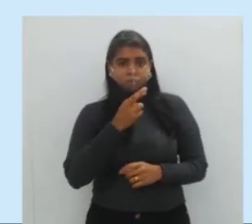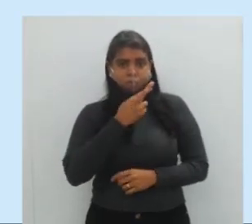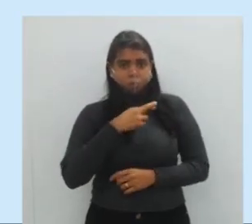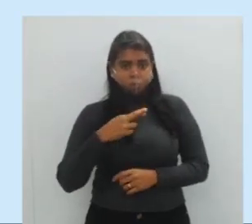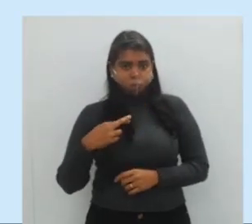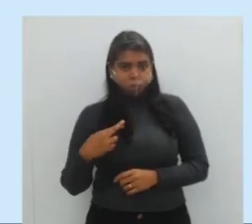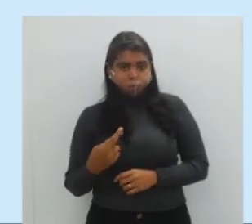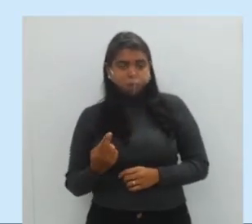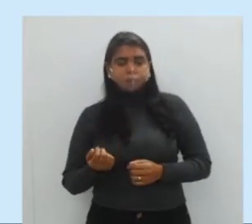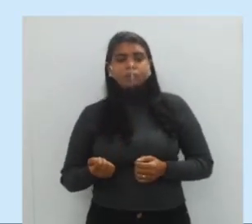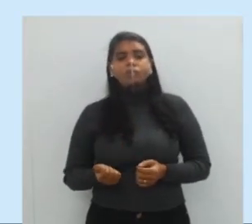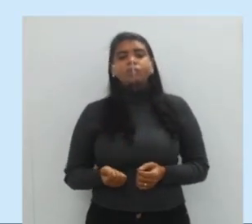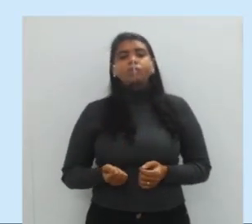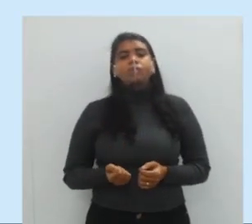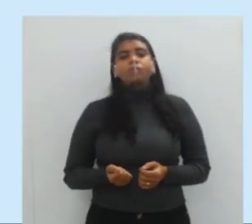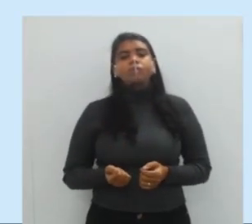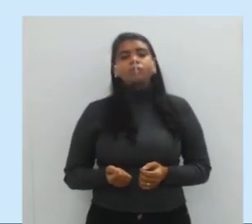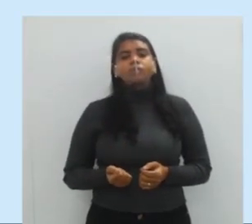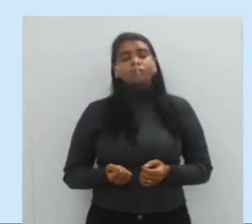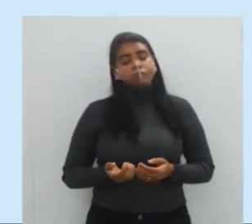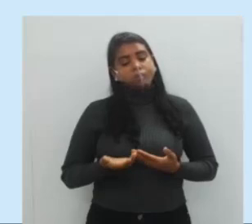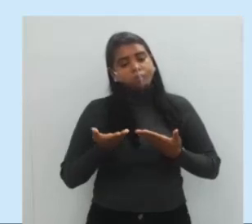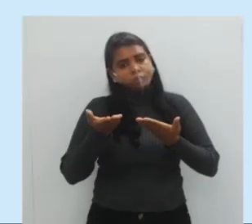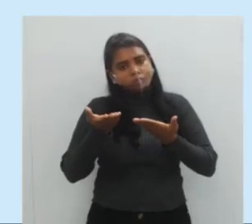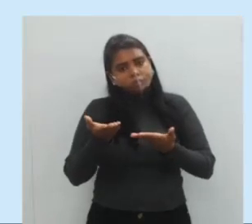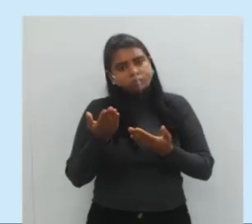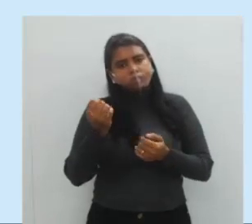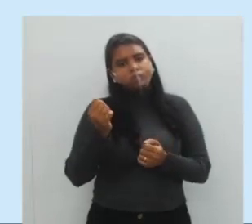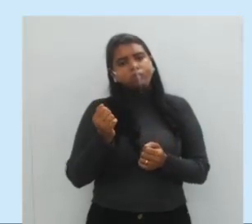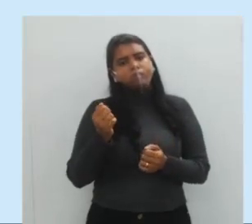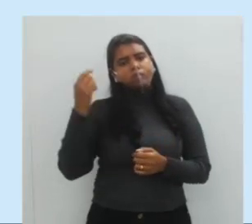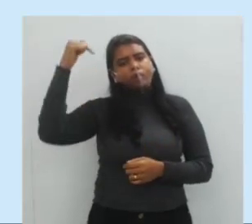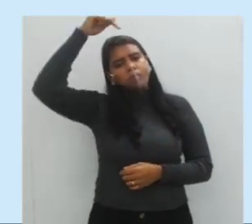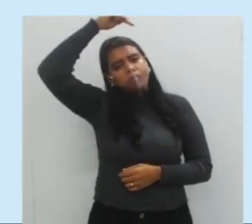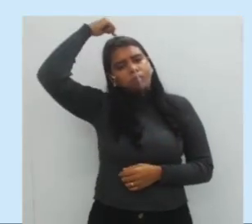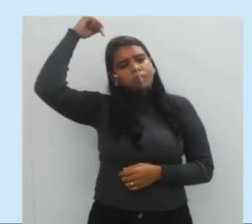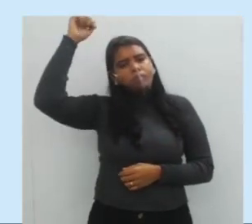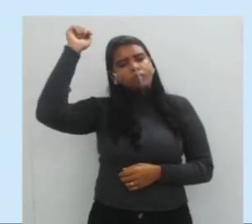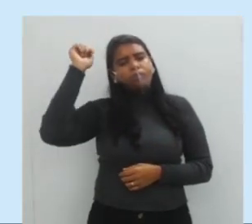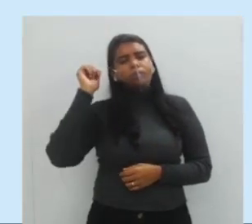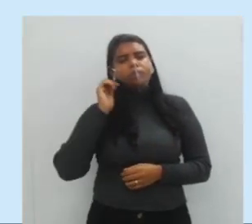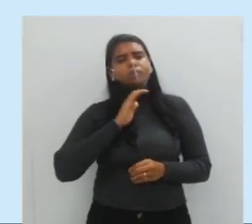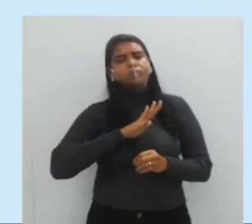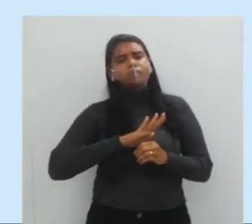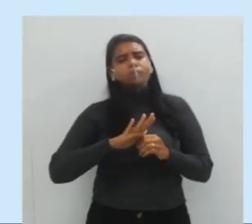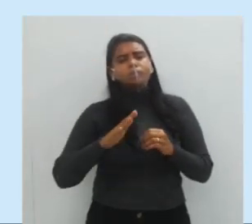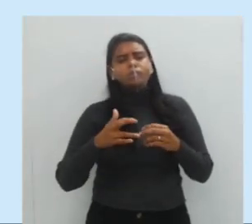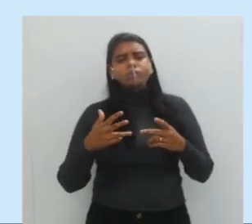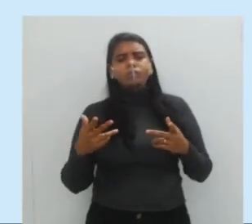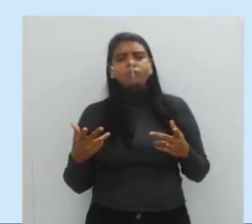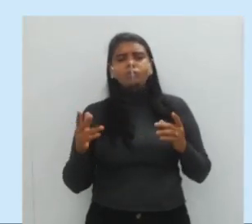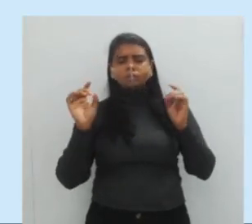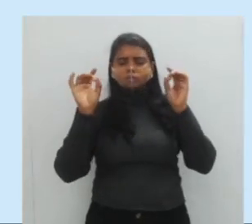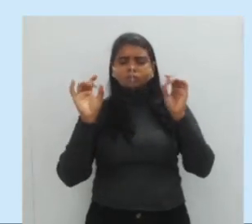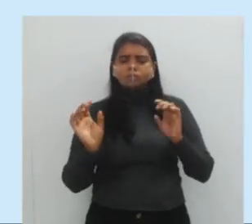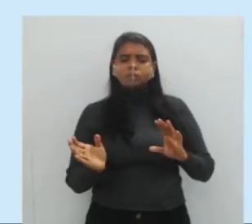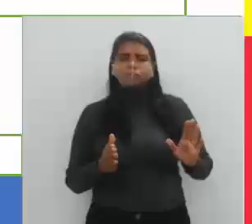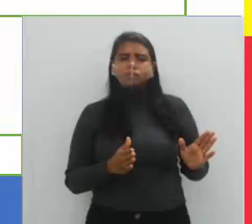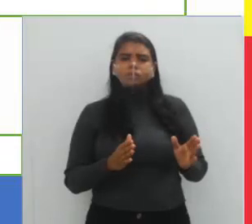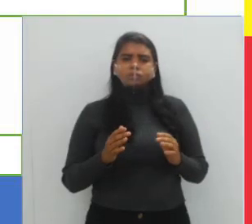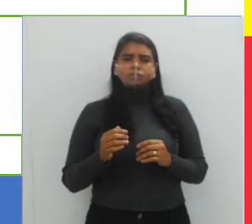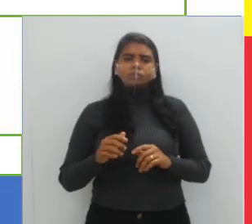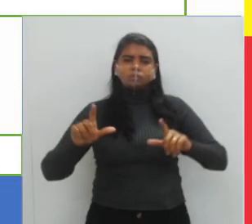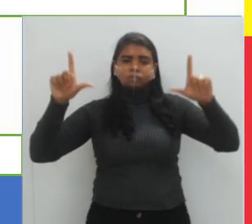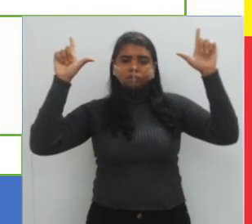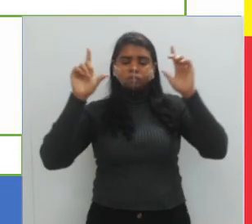aquela religião, que uma determinada religião o coloca como sagrado, certo? Como nós temos aí na tela, nós